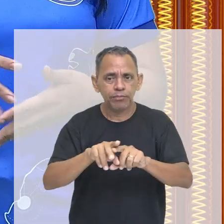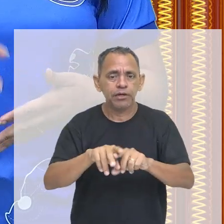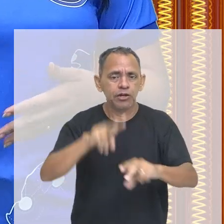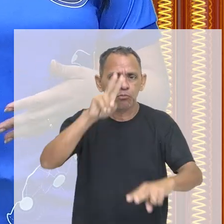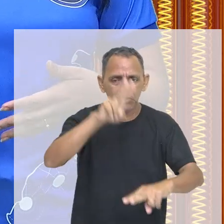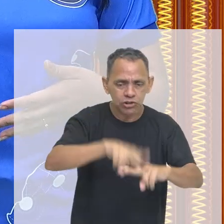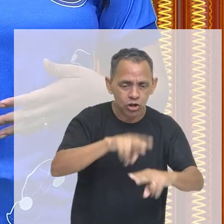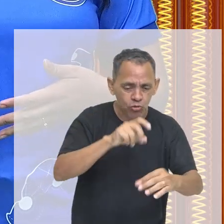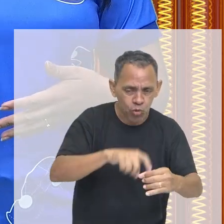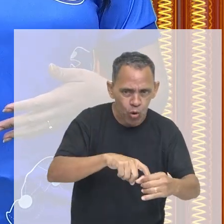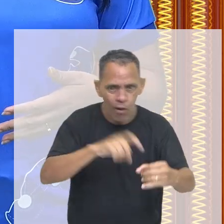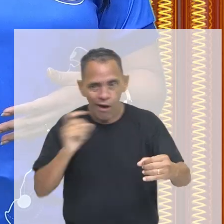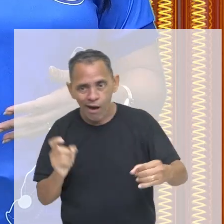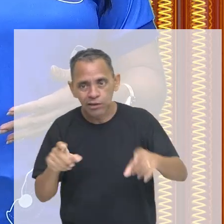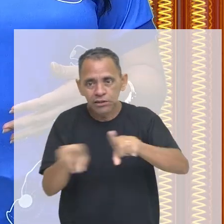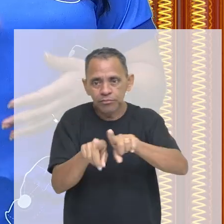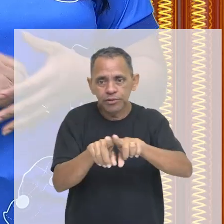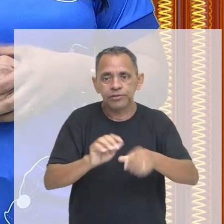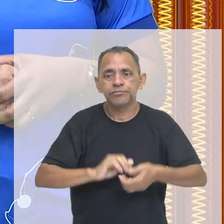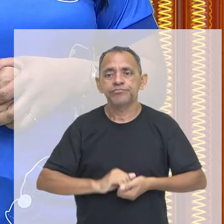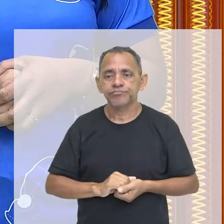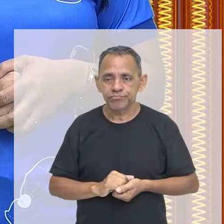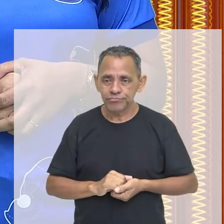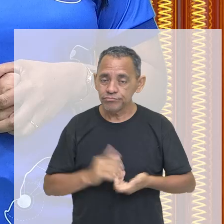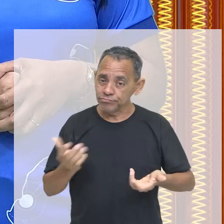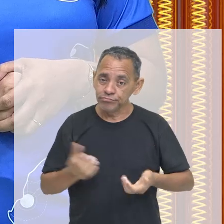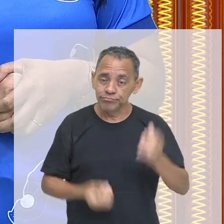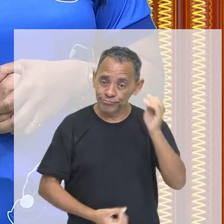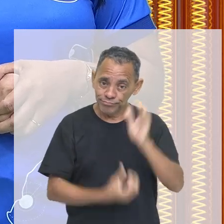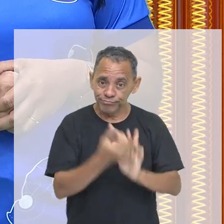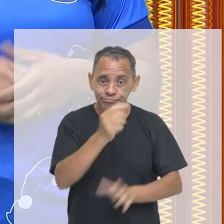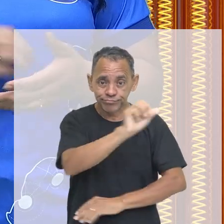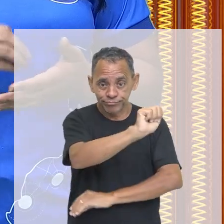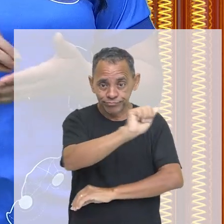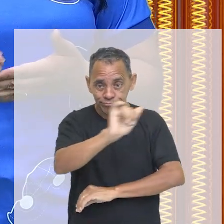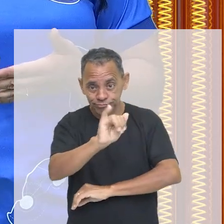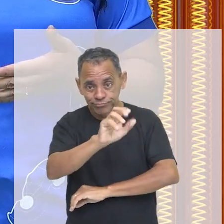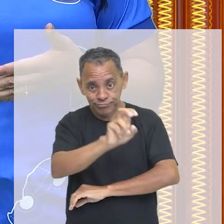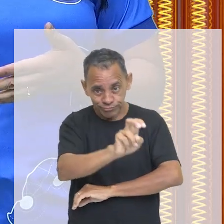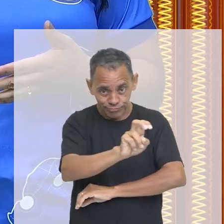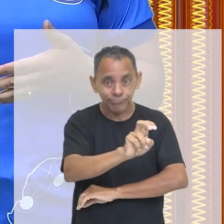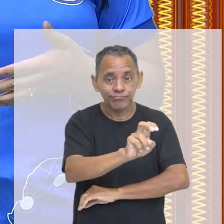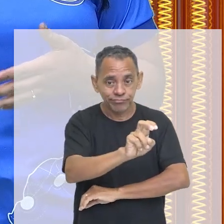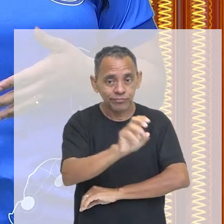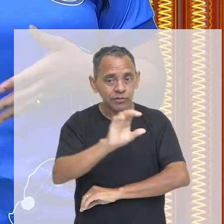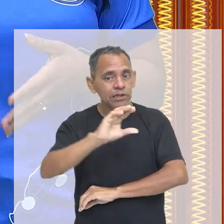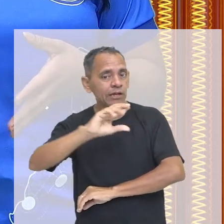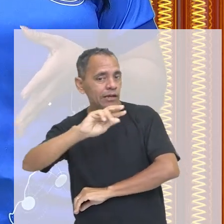para poder ser solto. Mas com a instituição do AI5, o habeas corpus ele